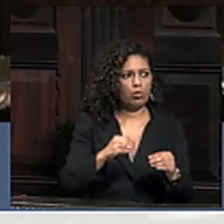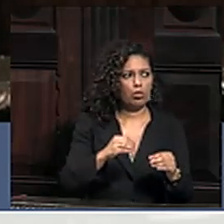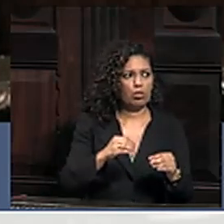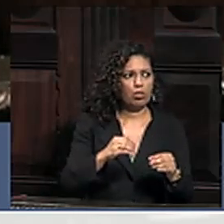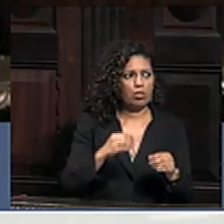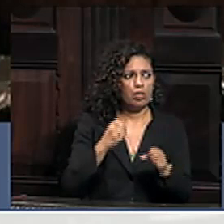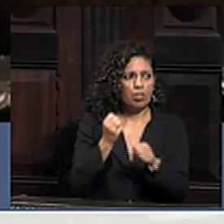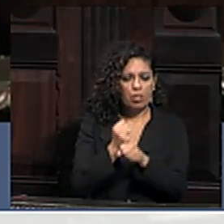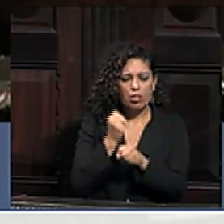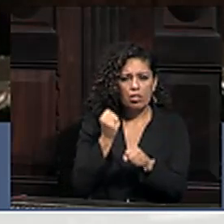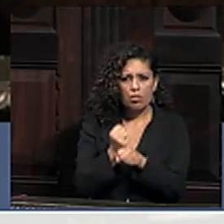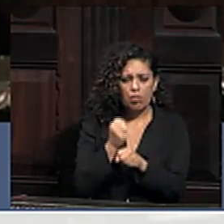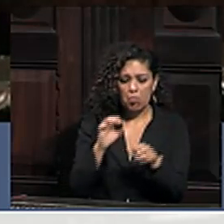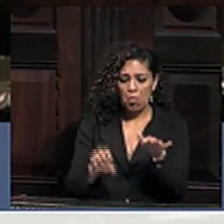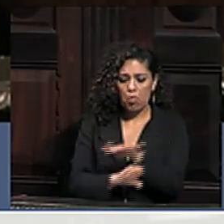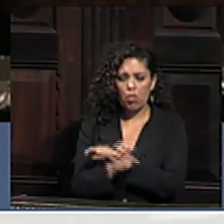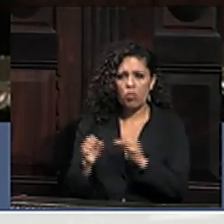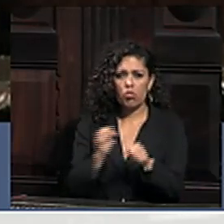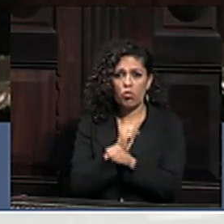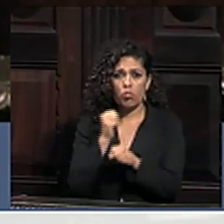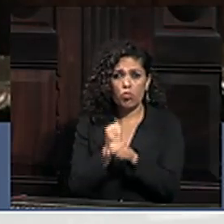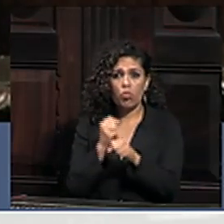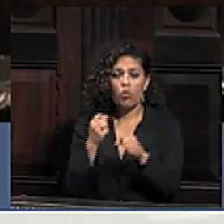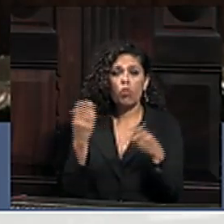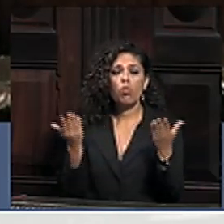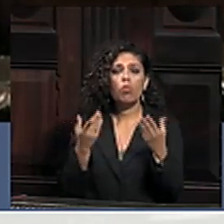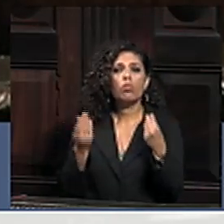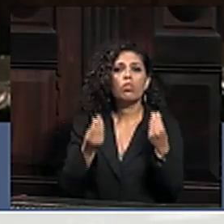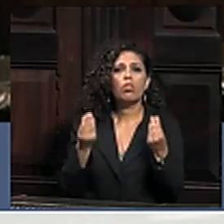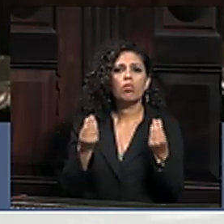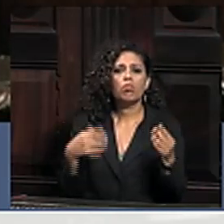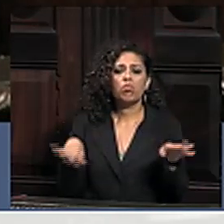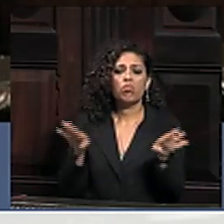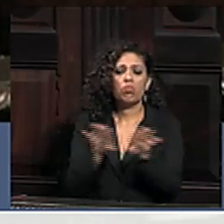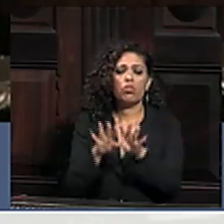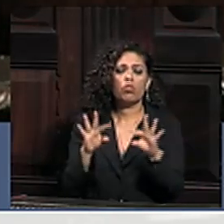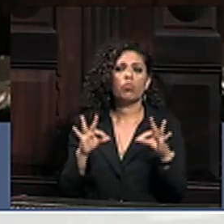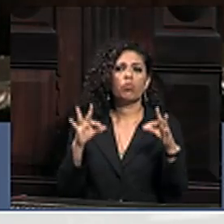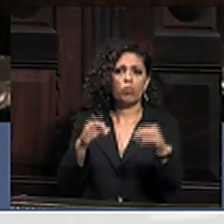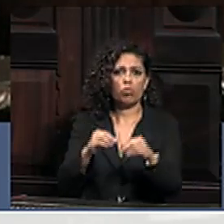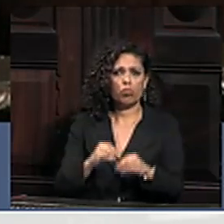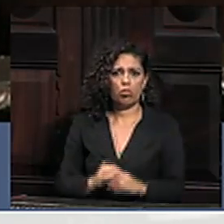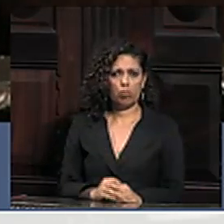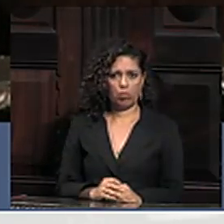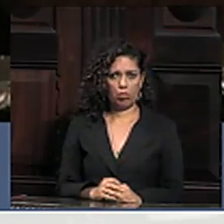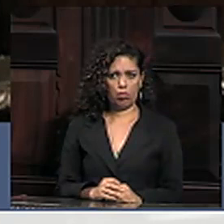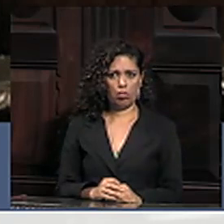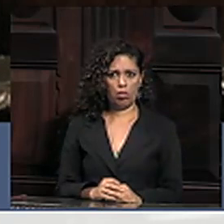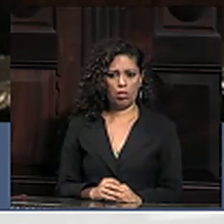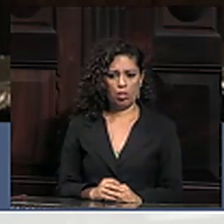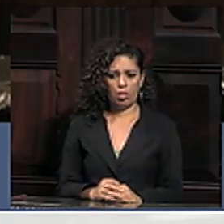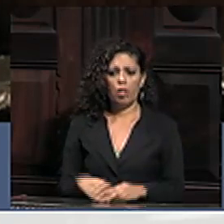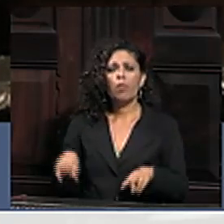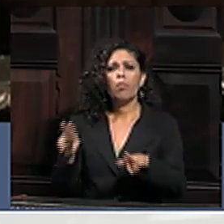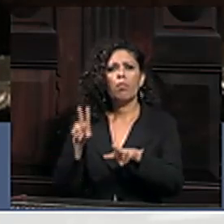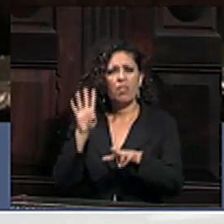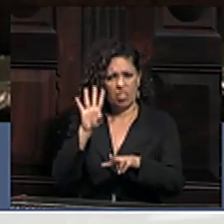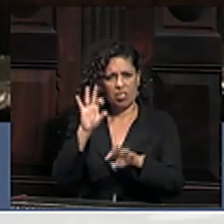praticamente fecharam suas portas. Ora, que sejam punidos seus dirigentes, que sejam punidos aqueles e